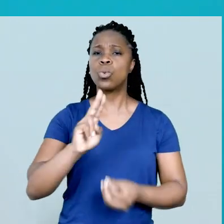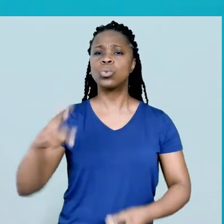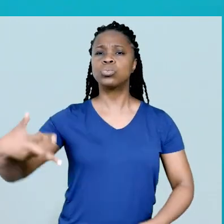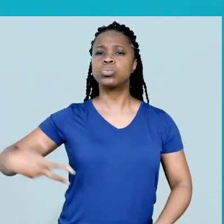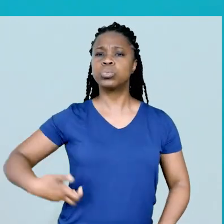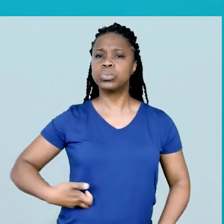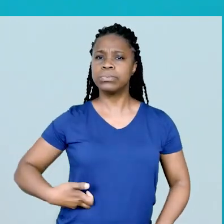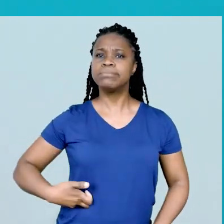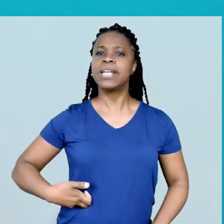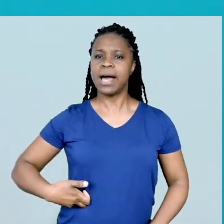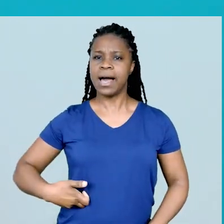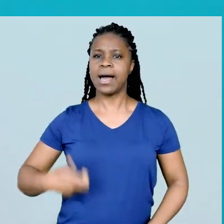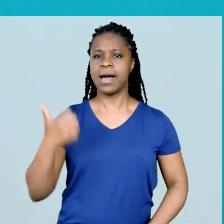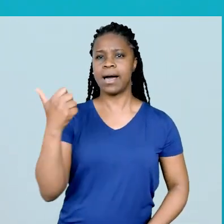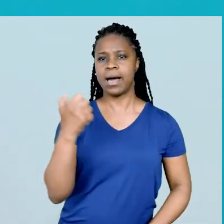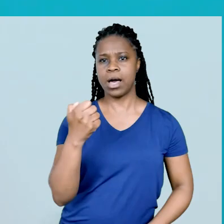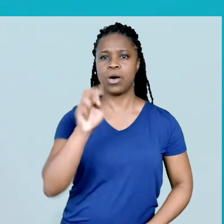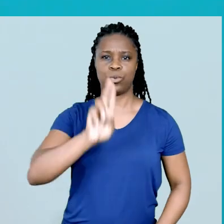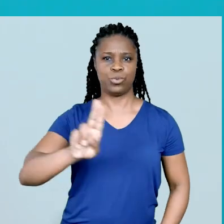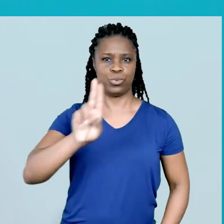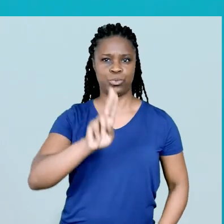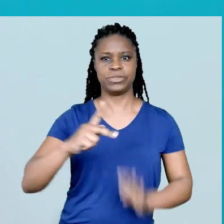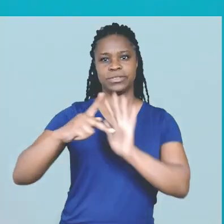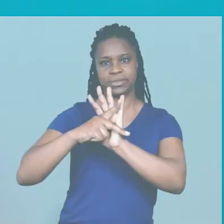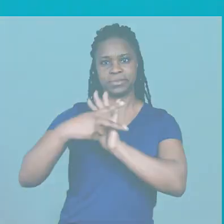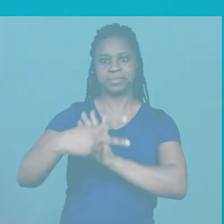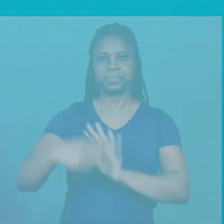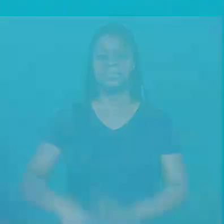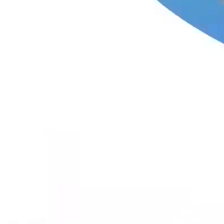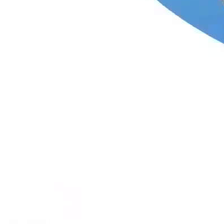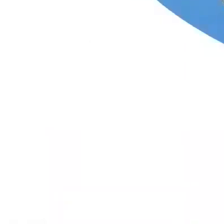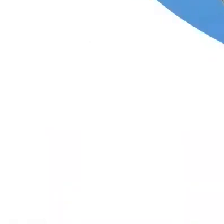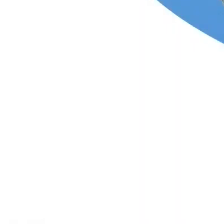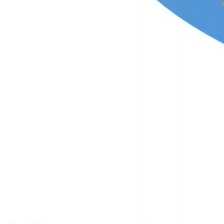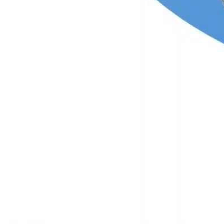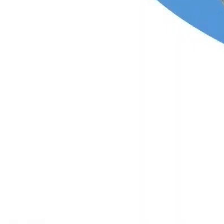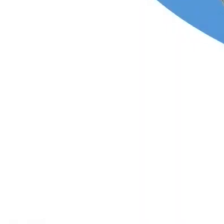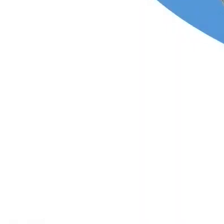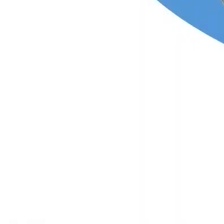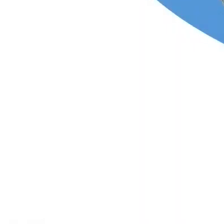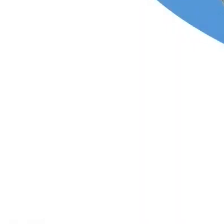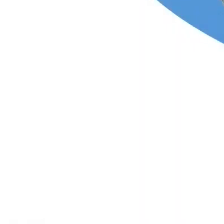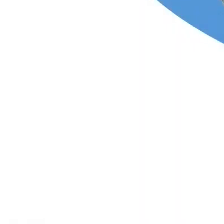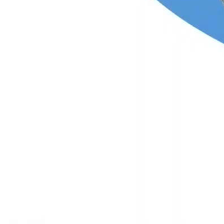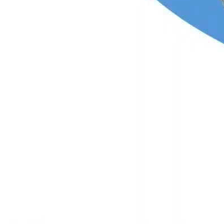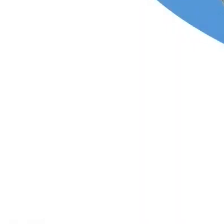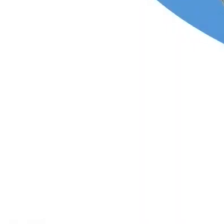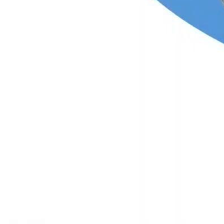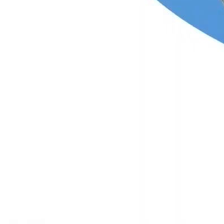a aplicação de insulina utilizando as canetas de insulina.